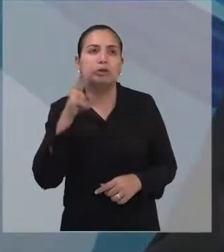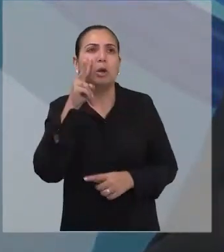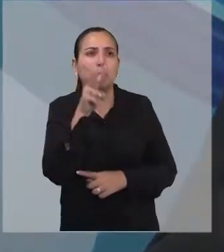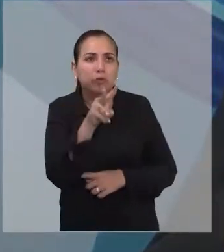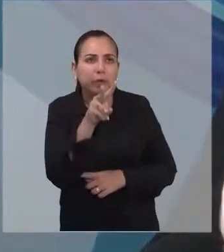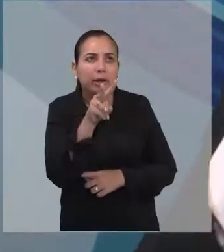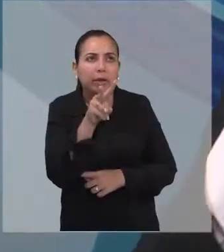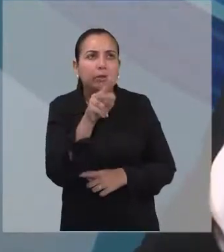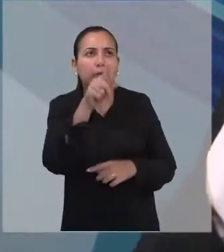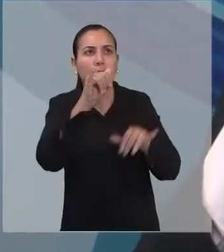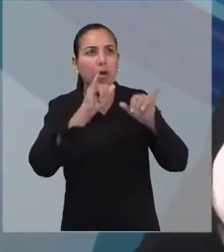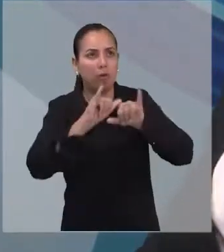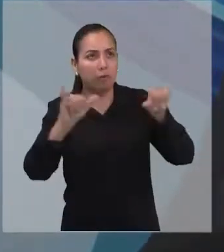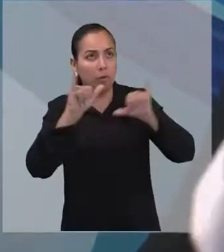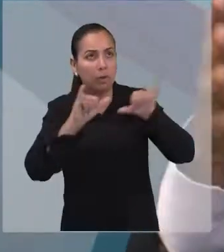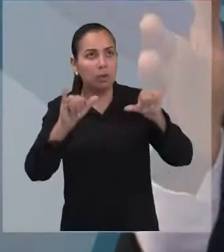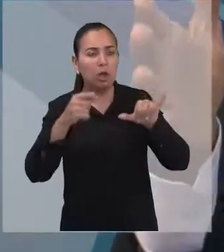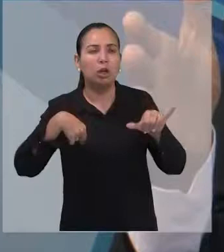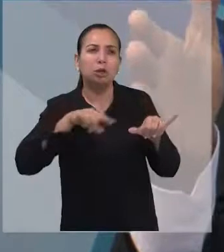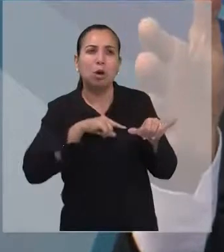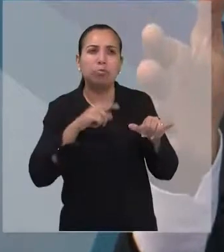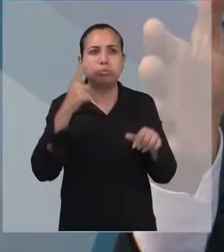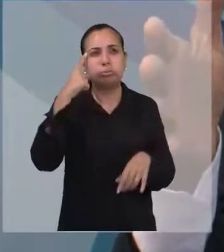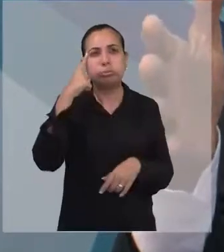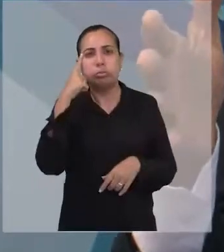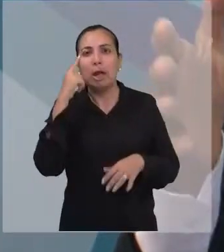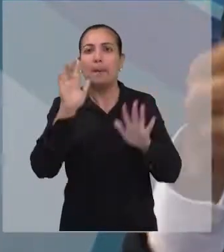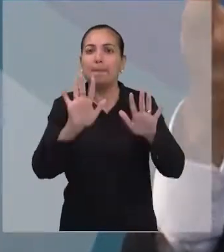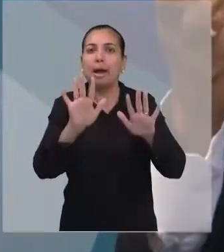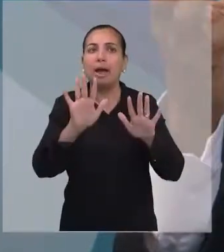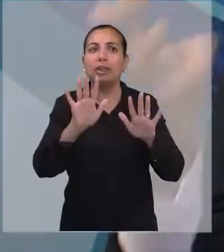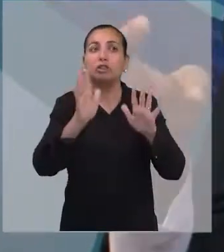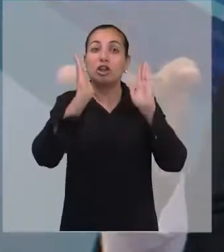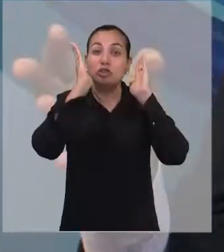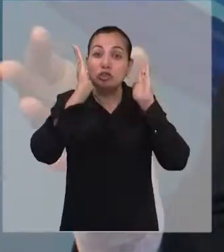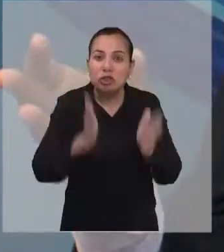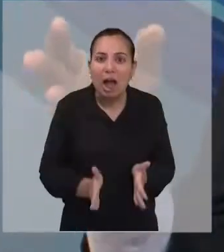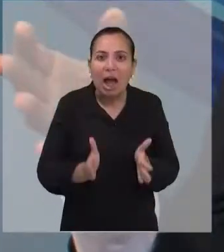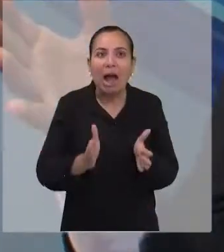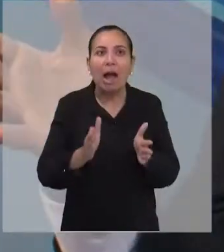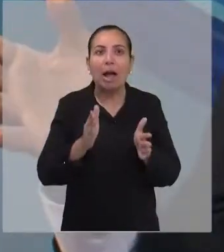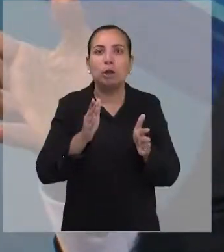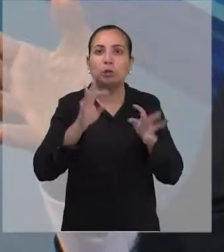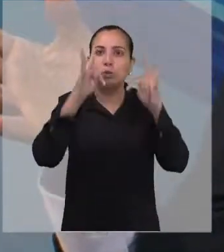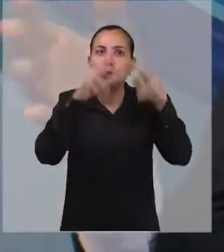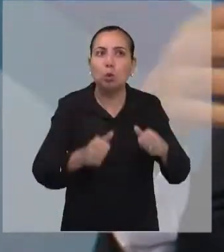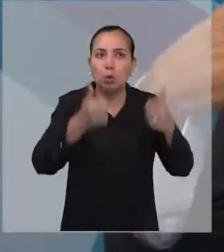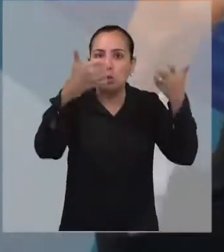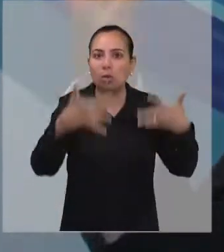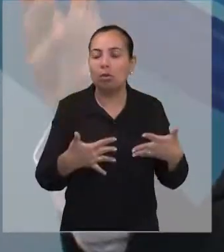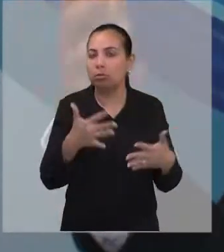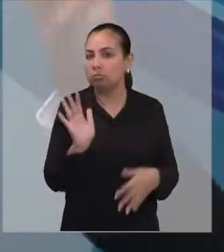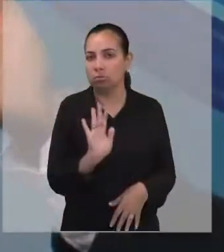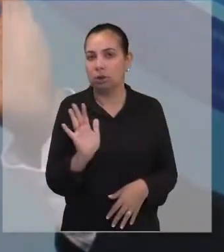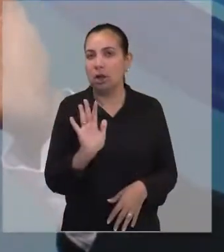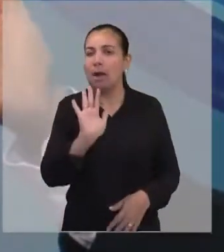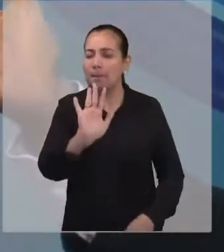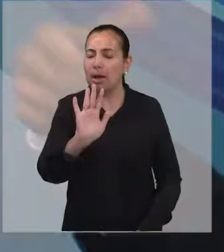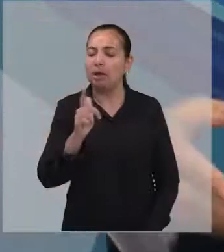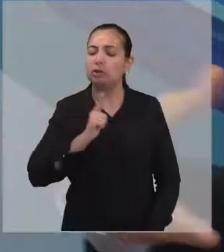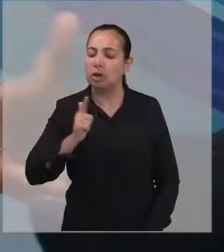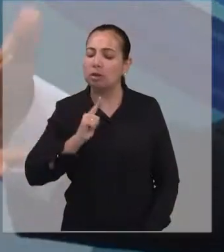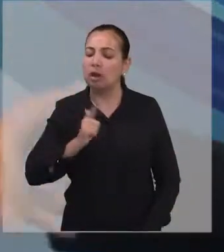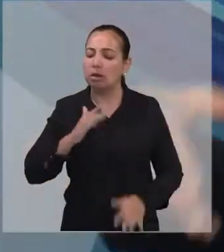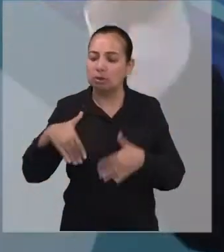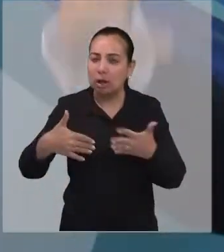Sim. E interpretação sobre fatos que não estão postos. Celeridade me parece compreensível, porque o processo é relevante e